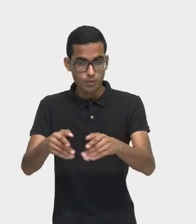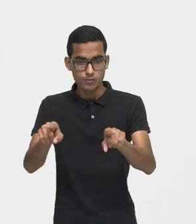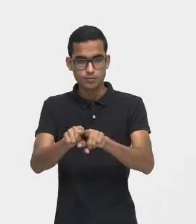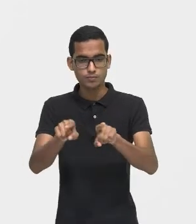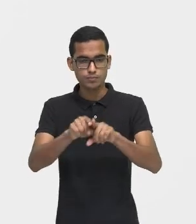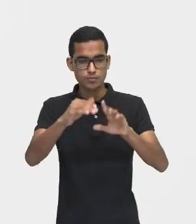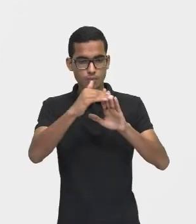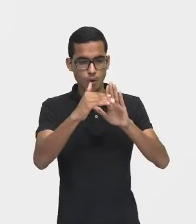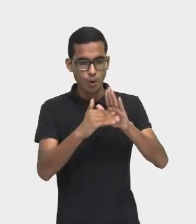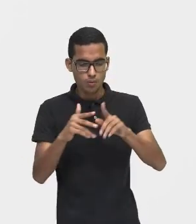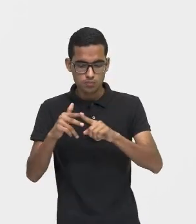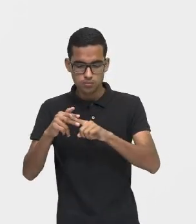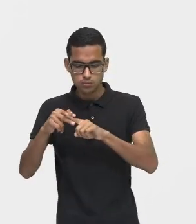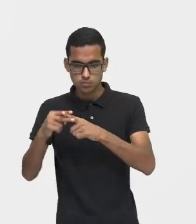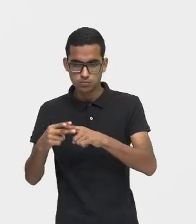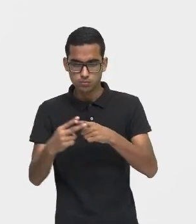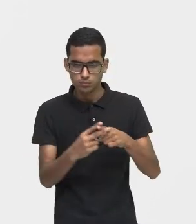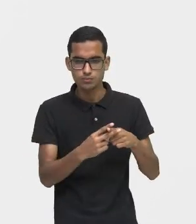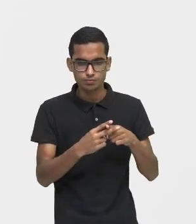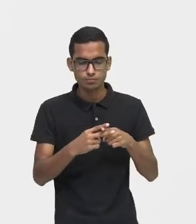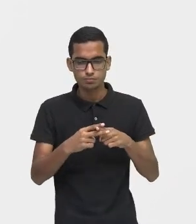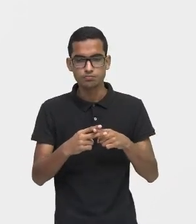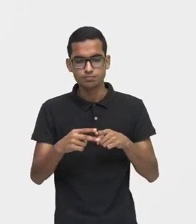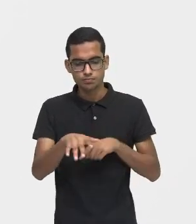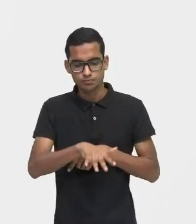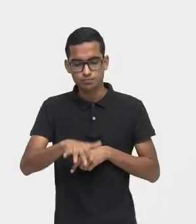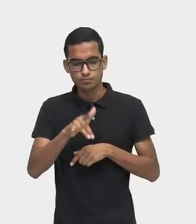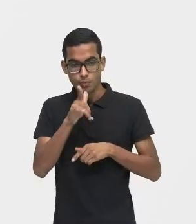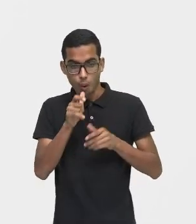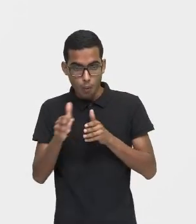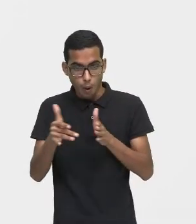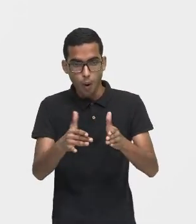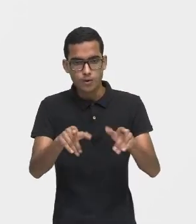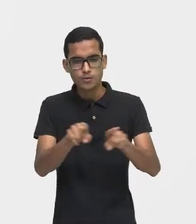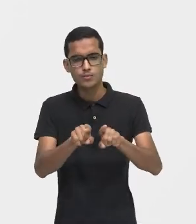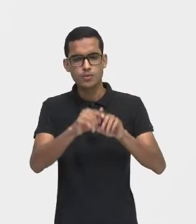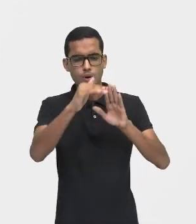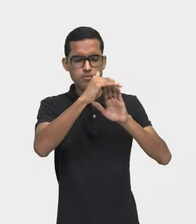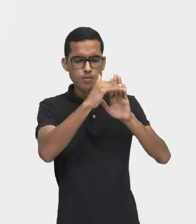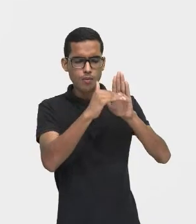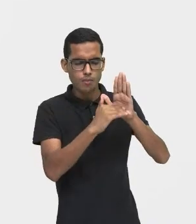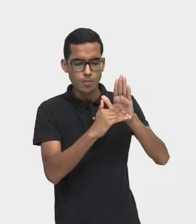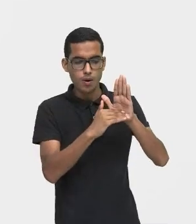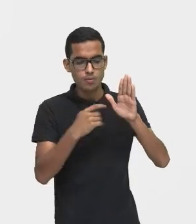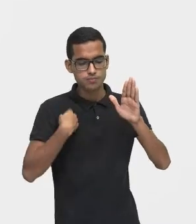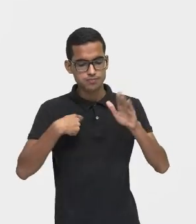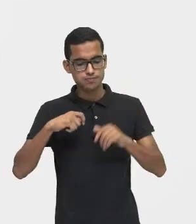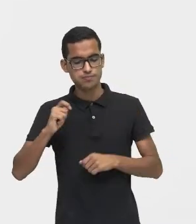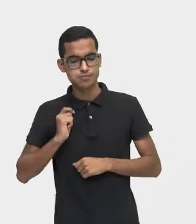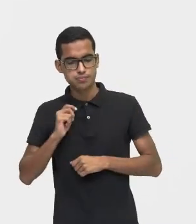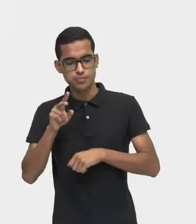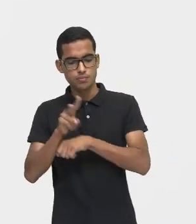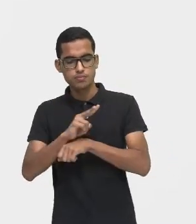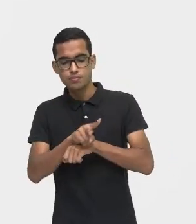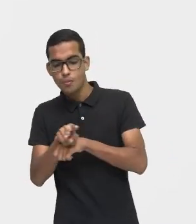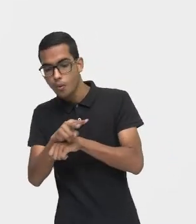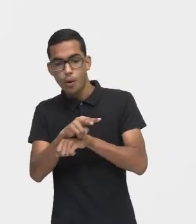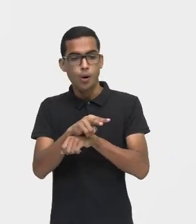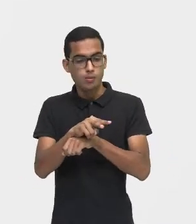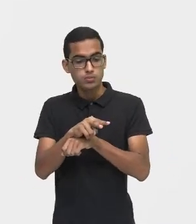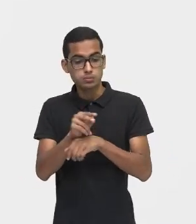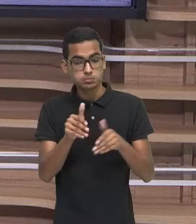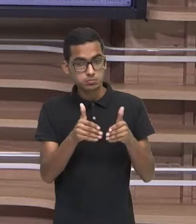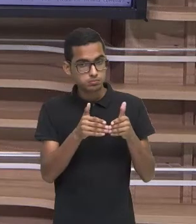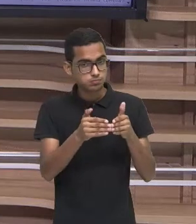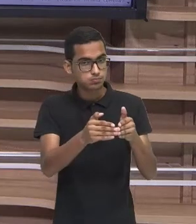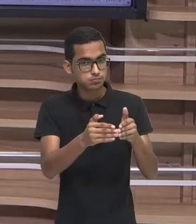de manutenção das hidrovias e também uma regularização e ou fiscalização das embarcações que